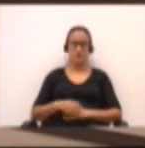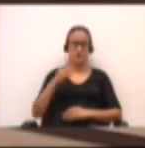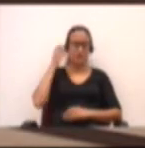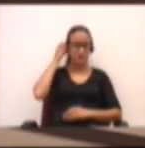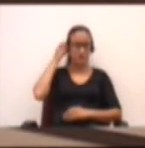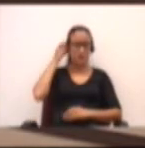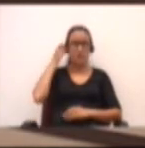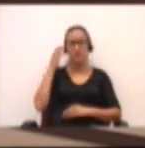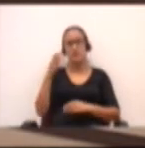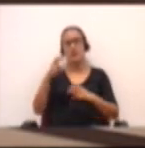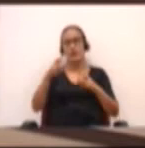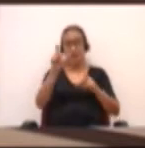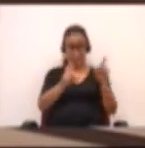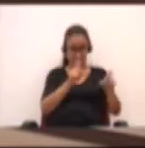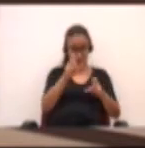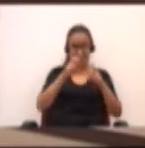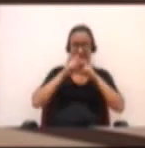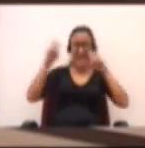Por favor,